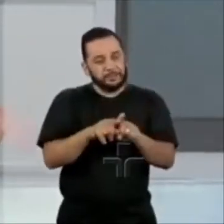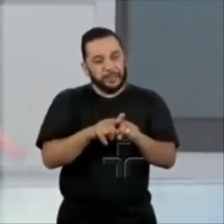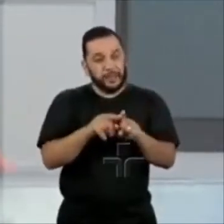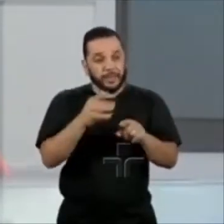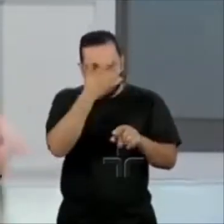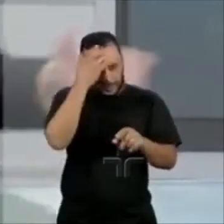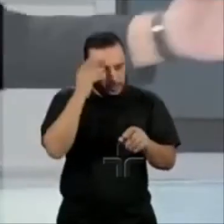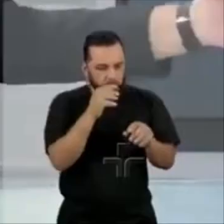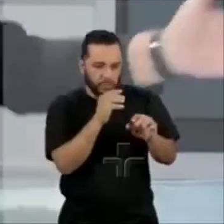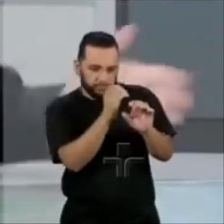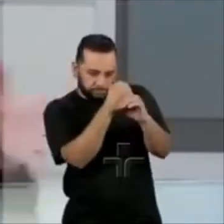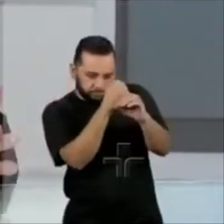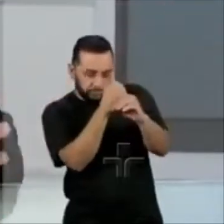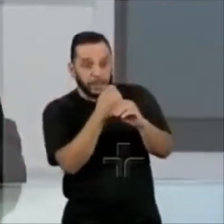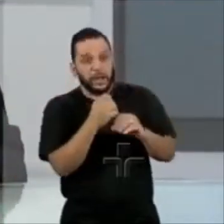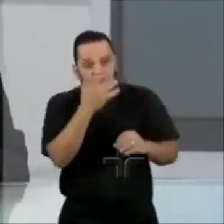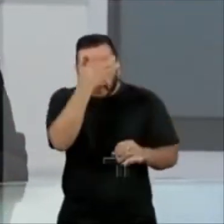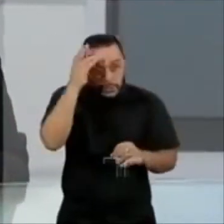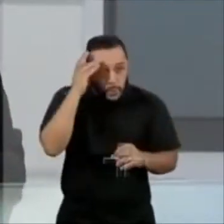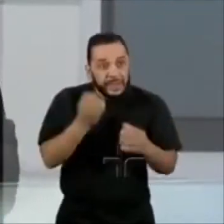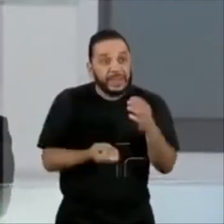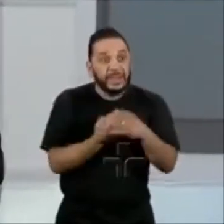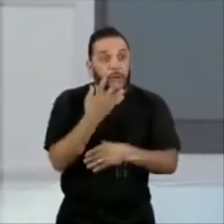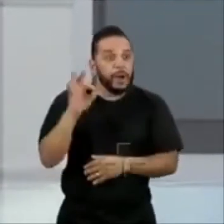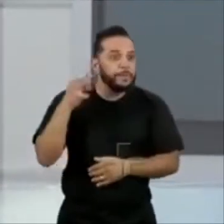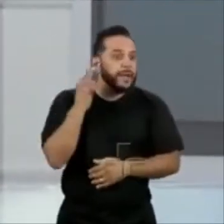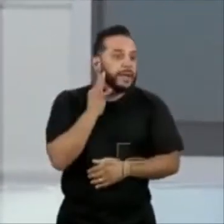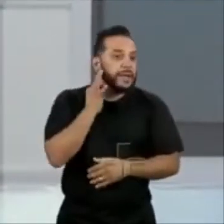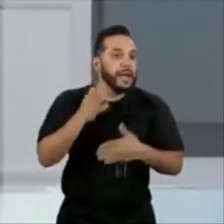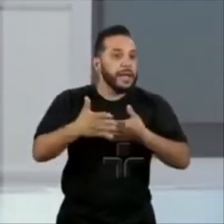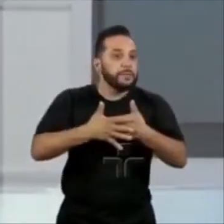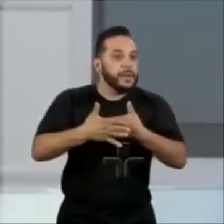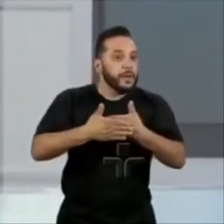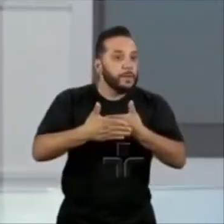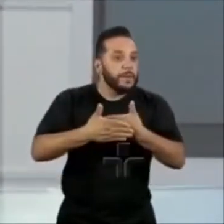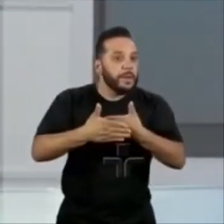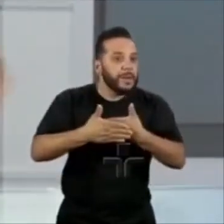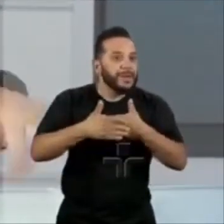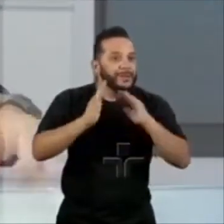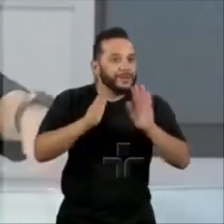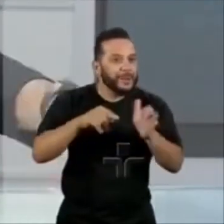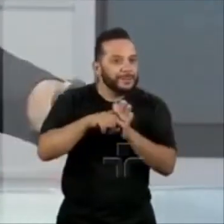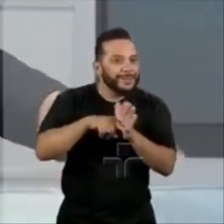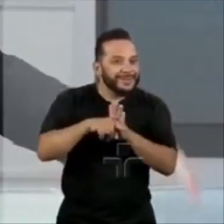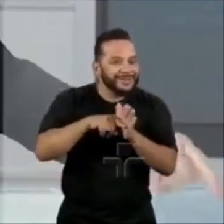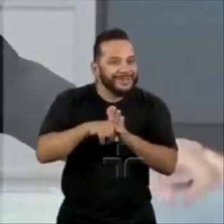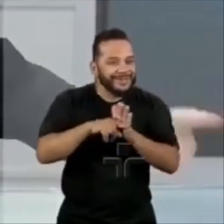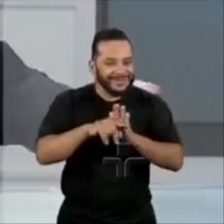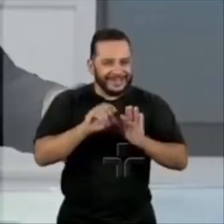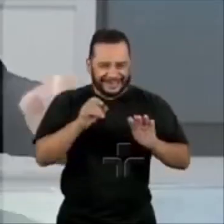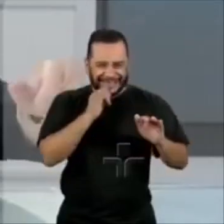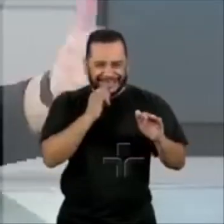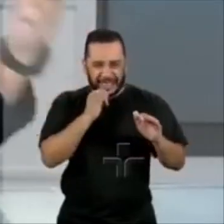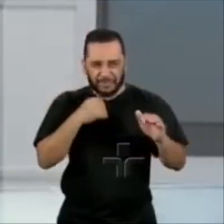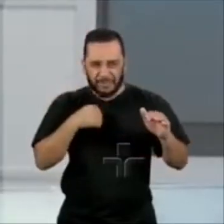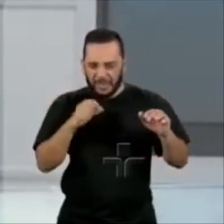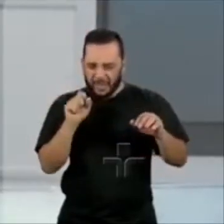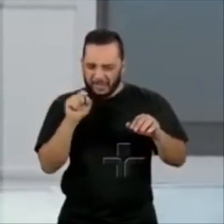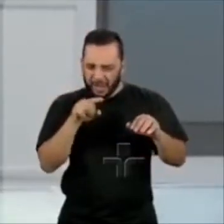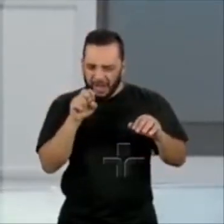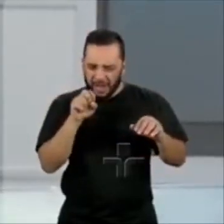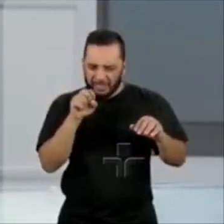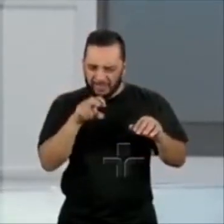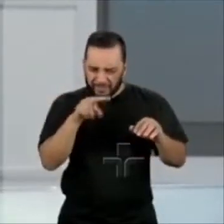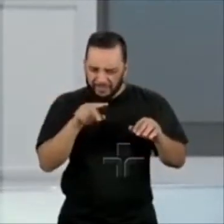olhou aquilo foi um criador de abelhas em ribeirão preto que resolveu não sendo um pega o bicho pega bactéria é capaz de não